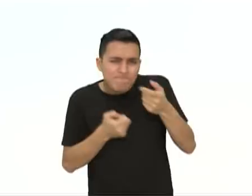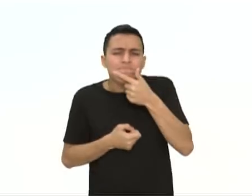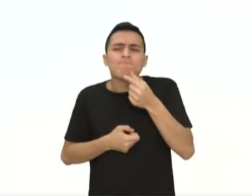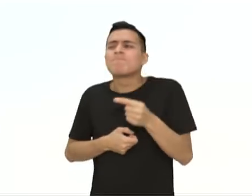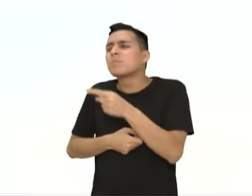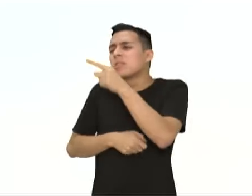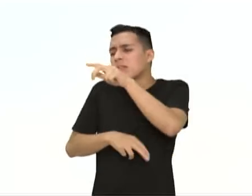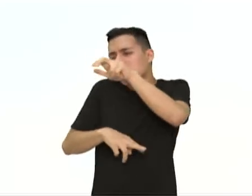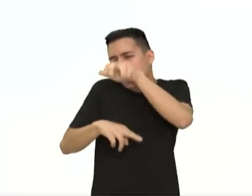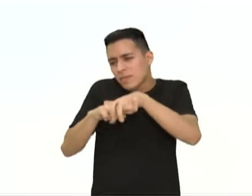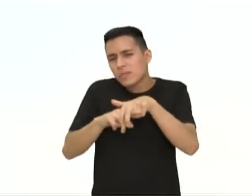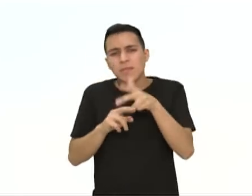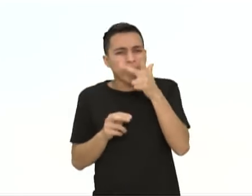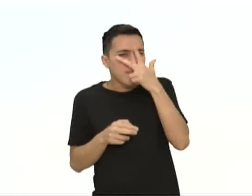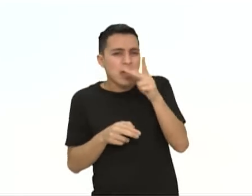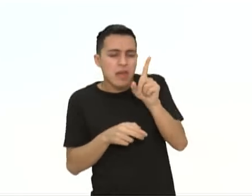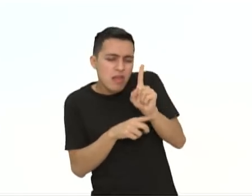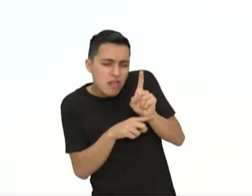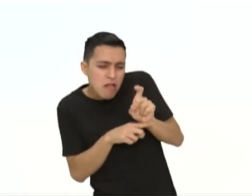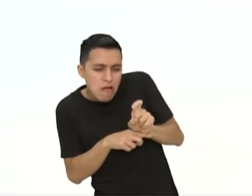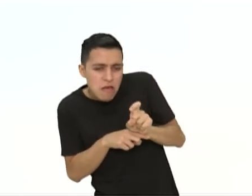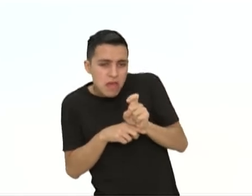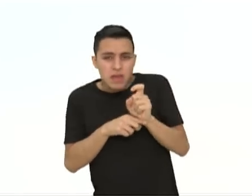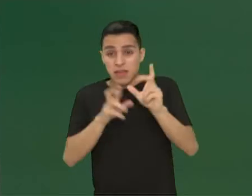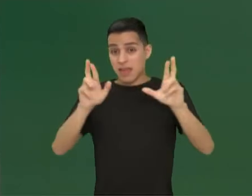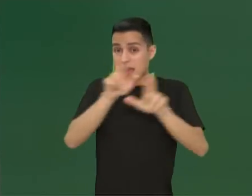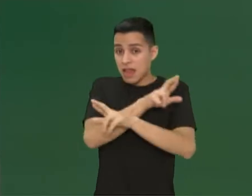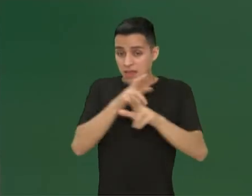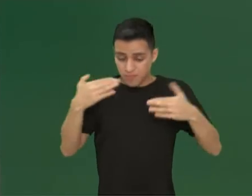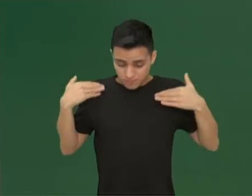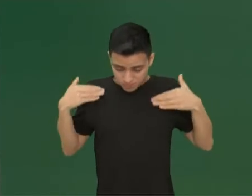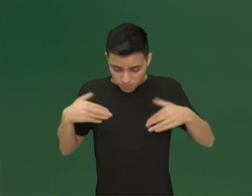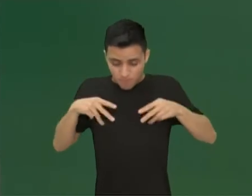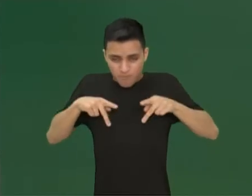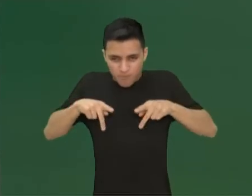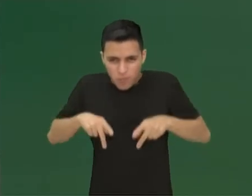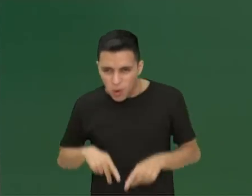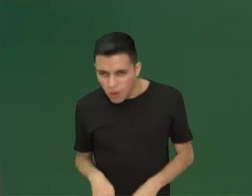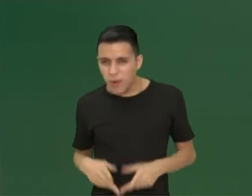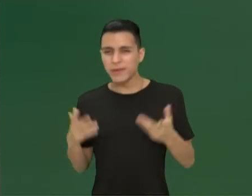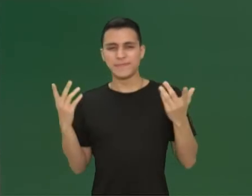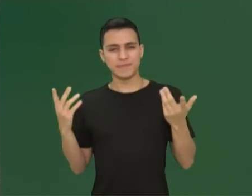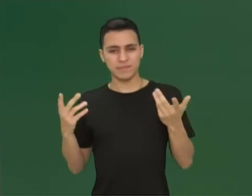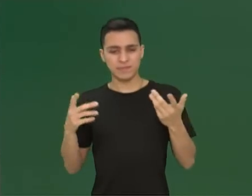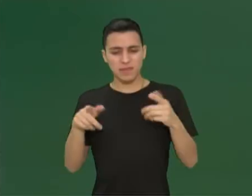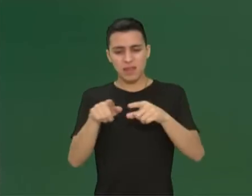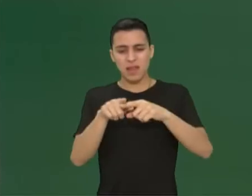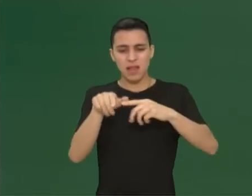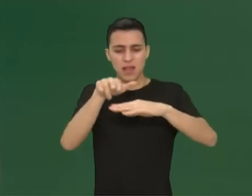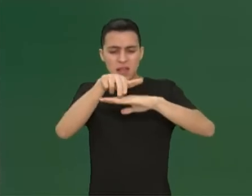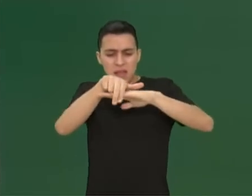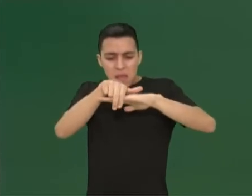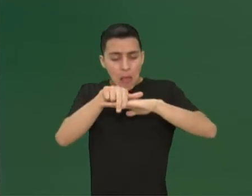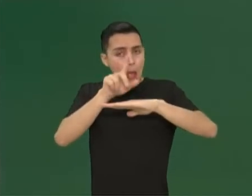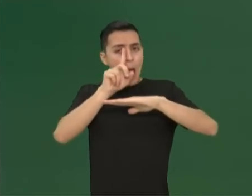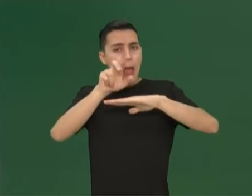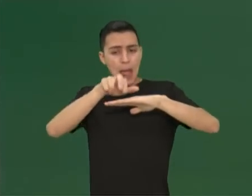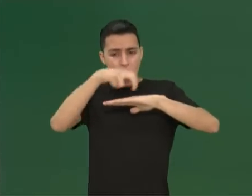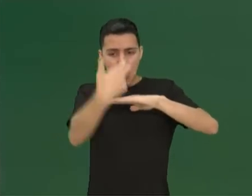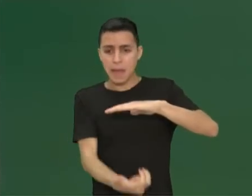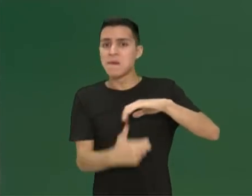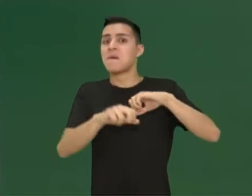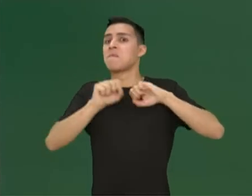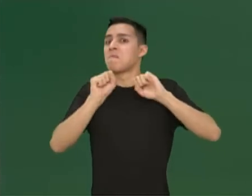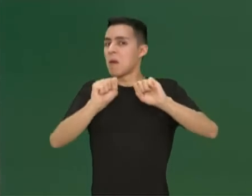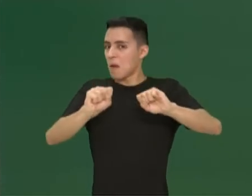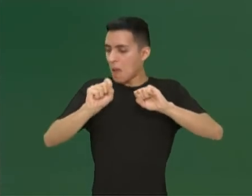sentado, ele está um pouco curvado lendo o livro. Não tem a ver com a postura? Ele não está sentado na beira, ele não poderia cair daquele trapiche,